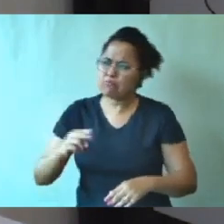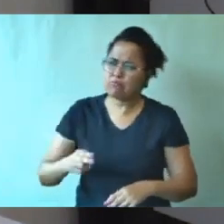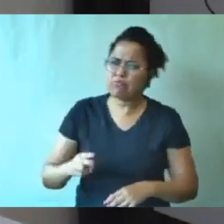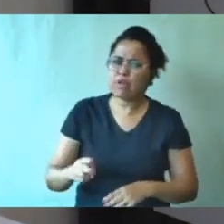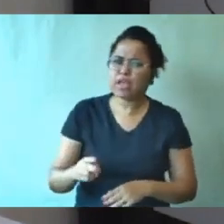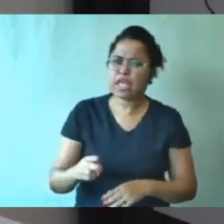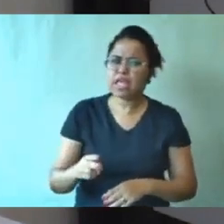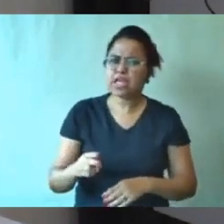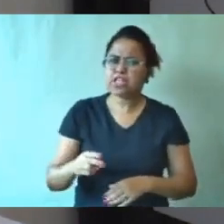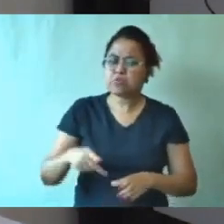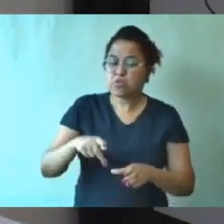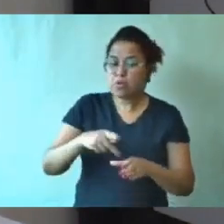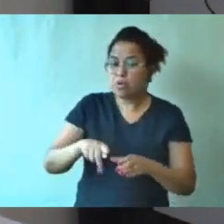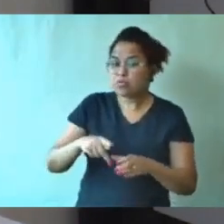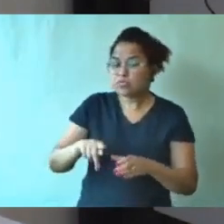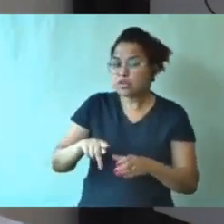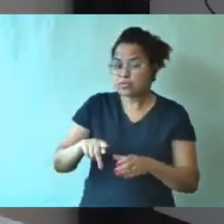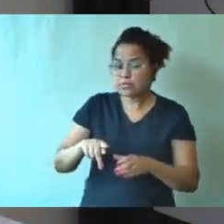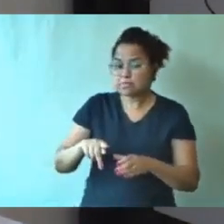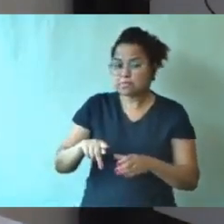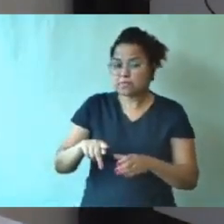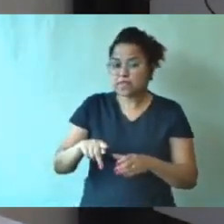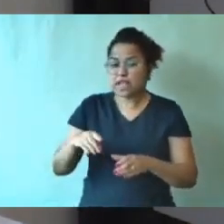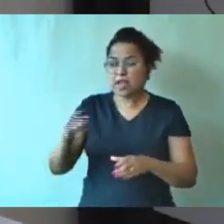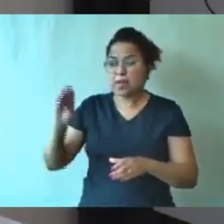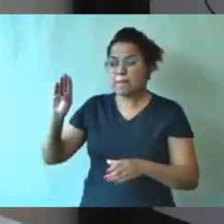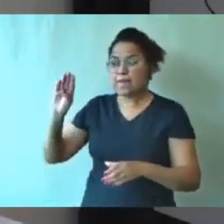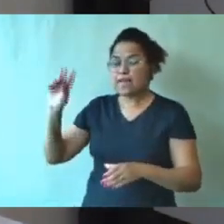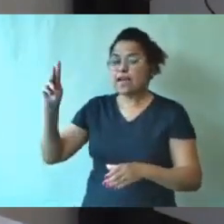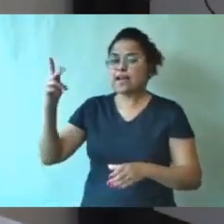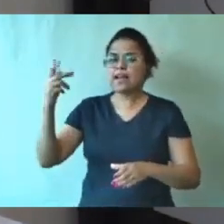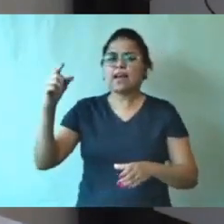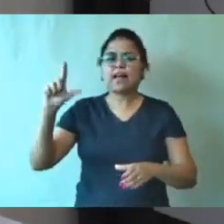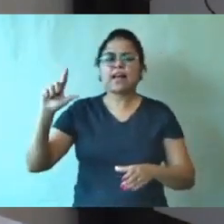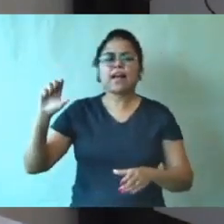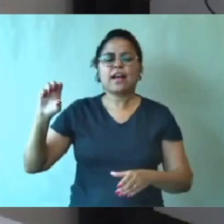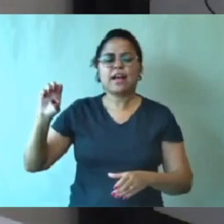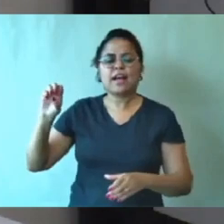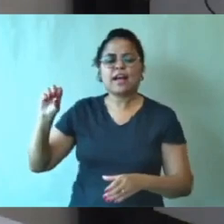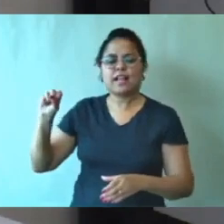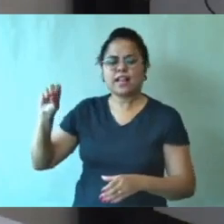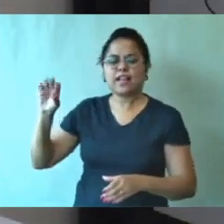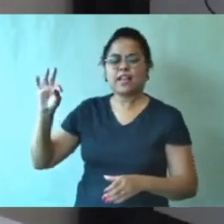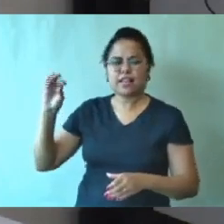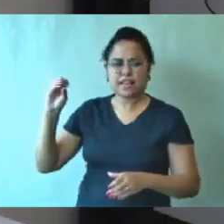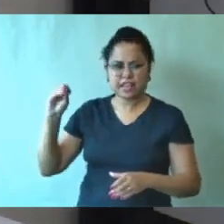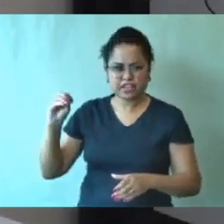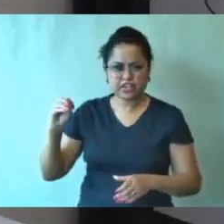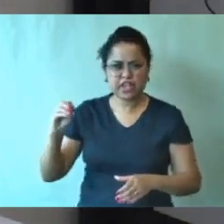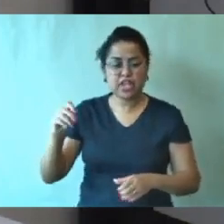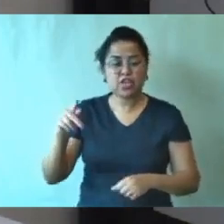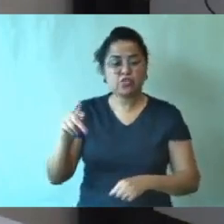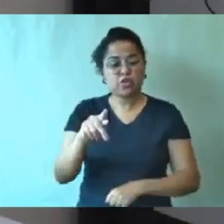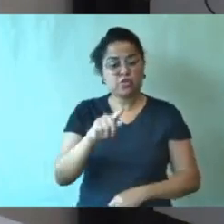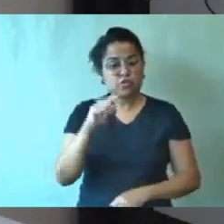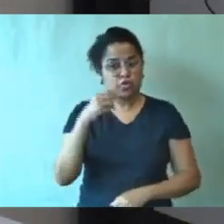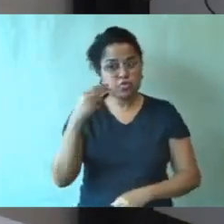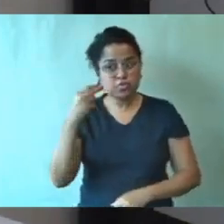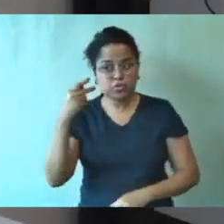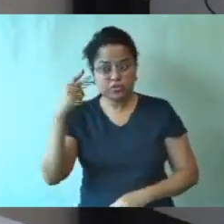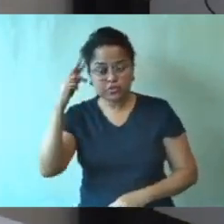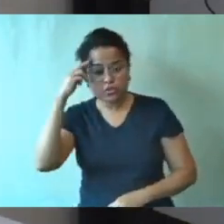poxa, BH Leste é BH Leste, né, mas BH Leste é um consórcio de Belo Horizonte, do qual o senhor preside o consórcio neste